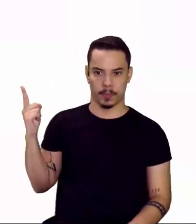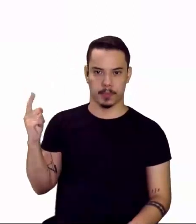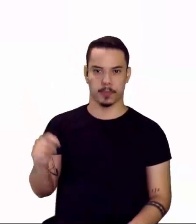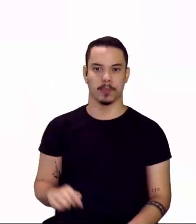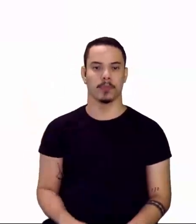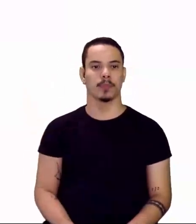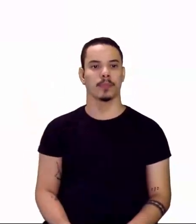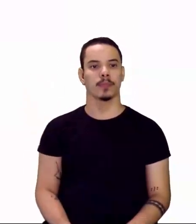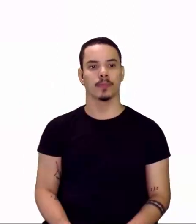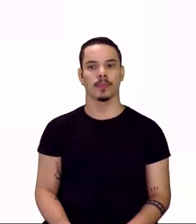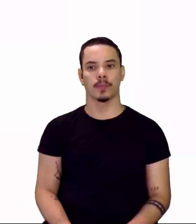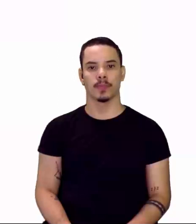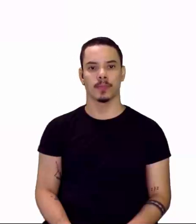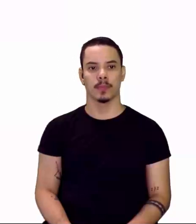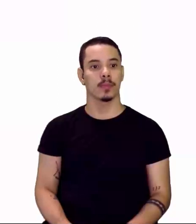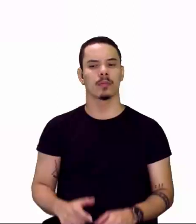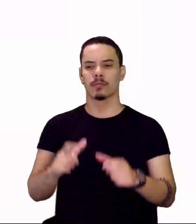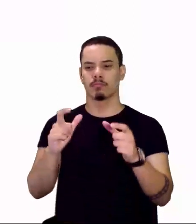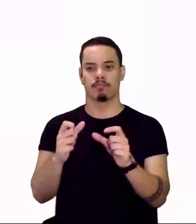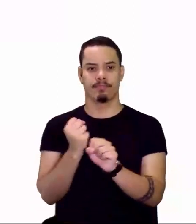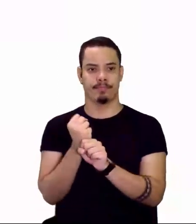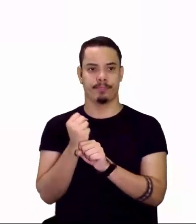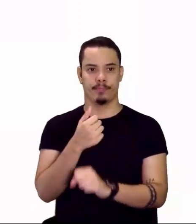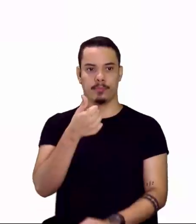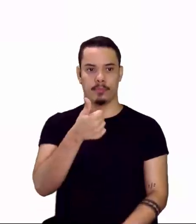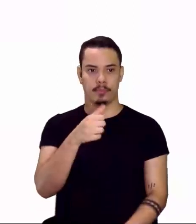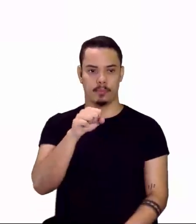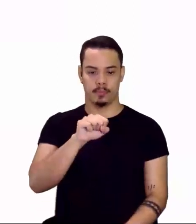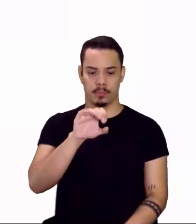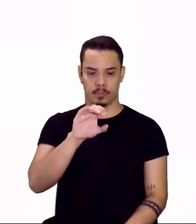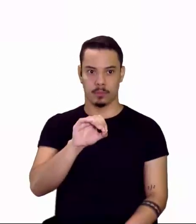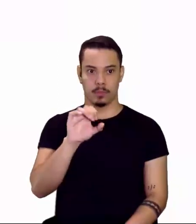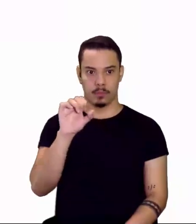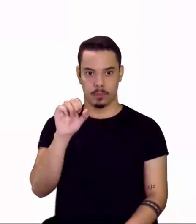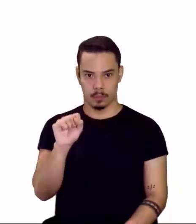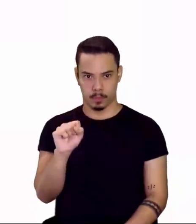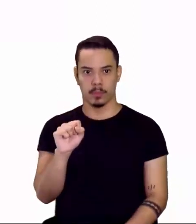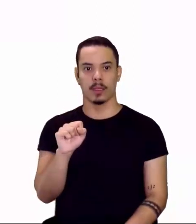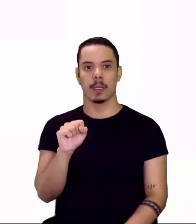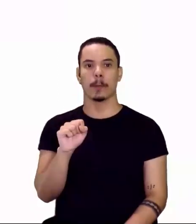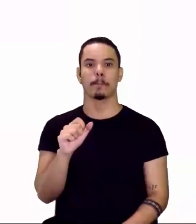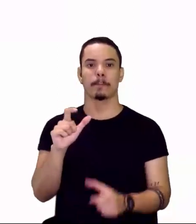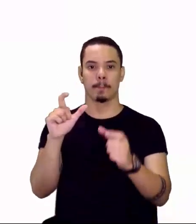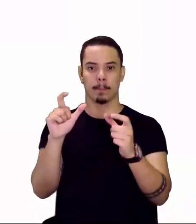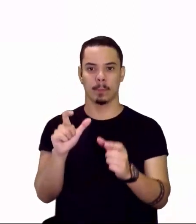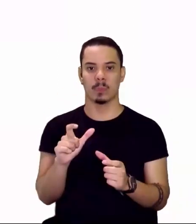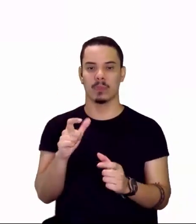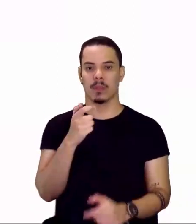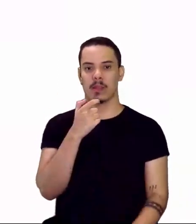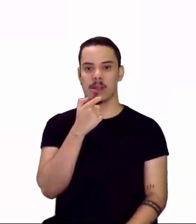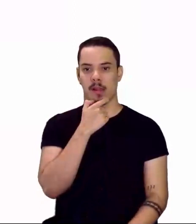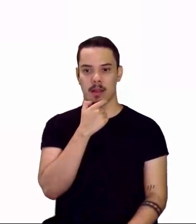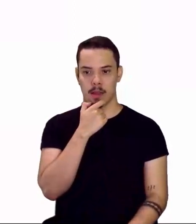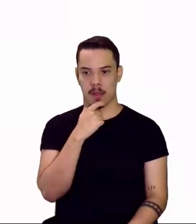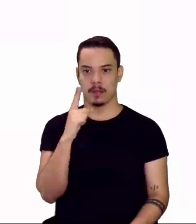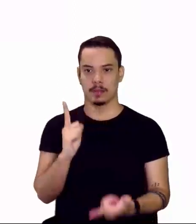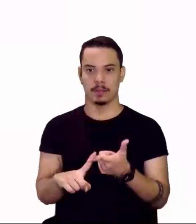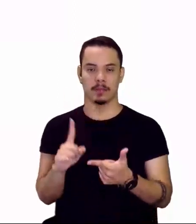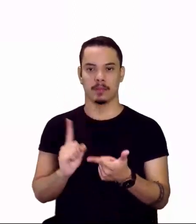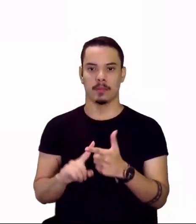enfim. Isso em 1808, simultaneamente, lá na Inglaterra e também na